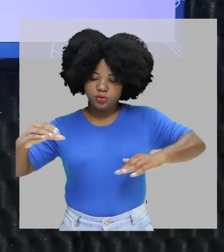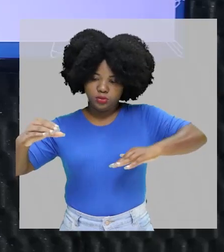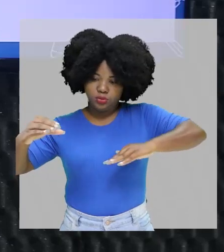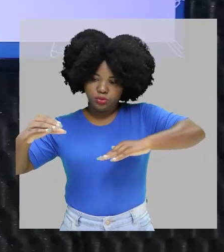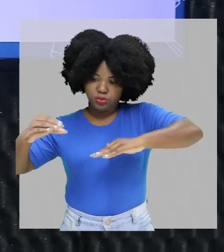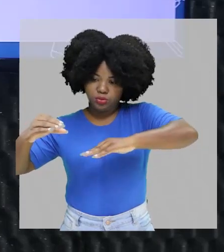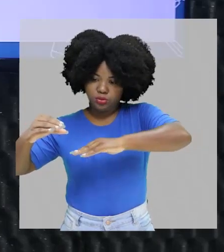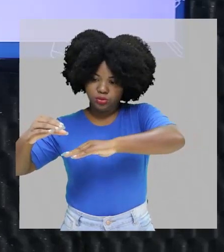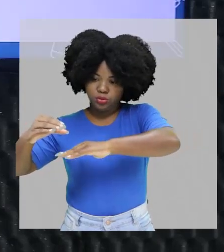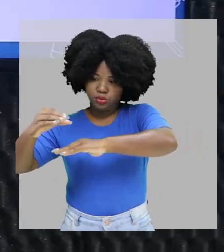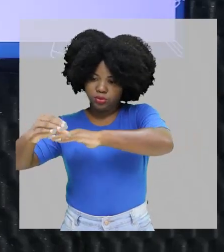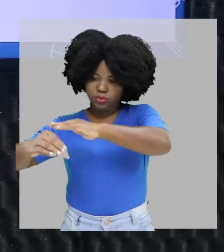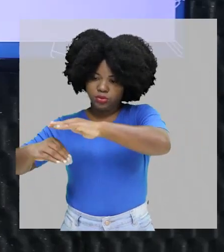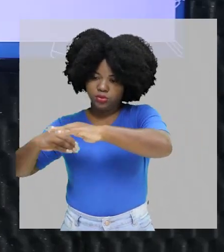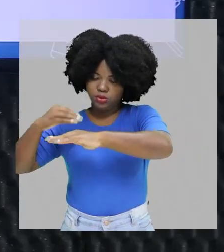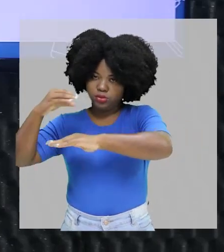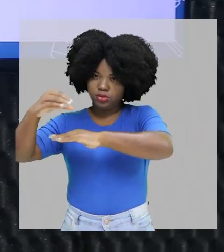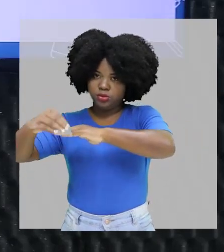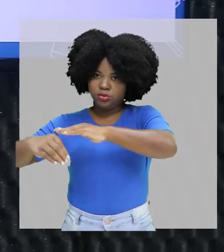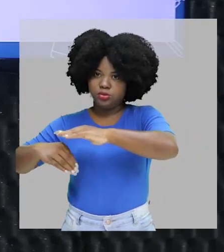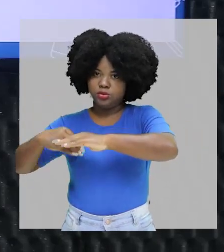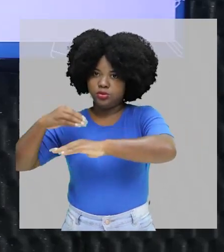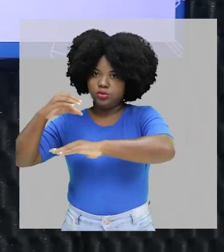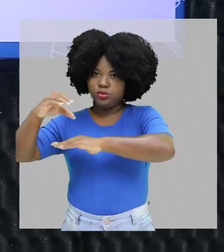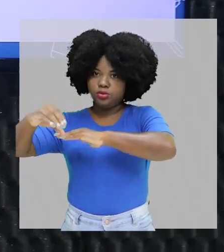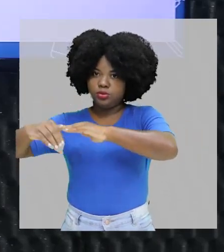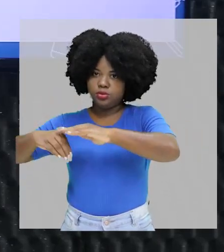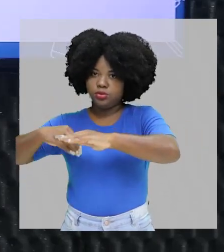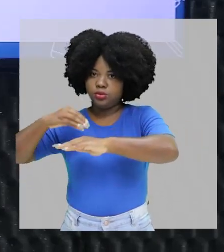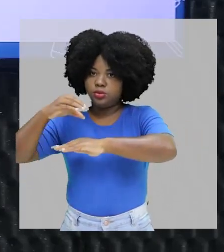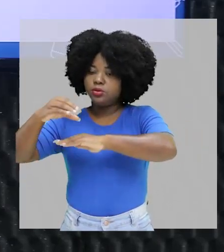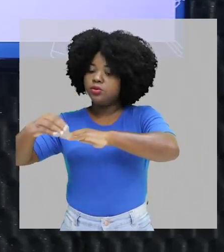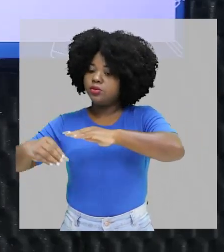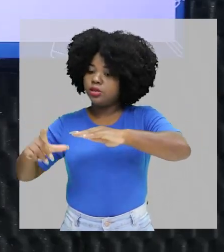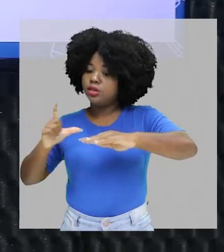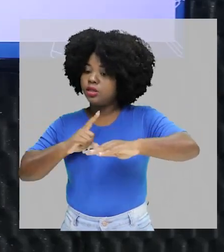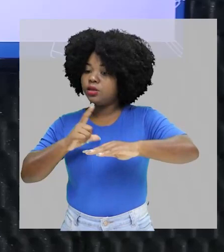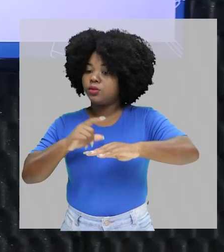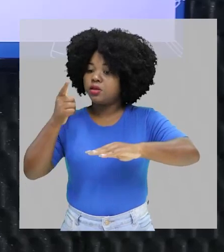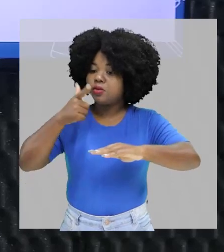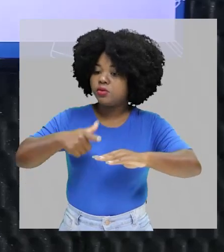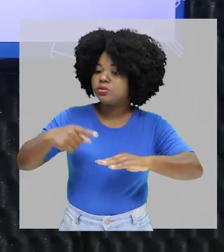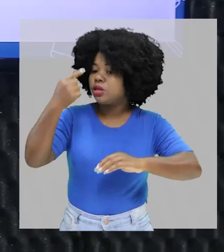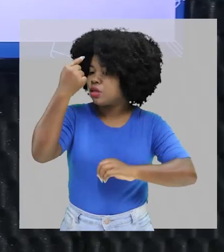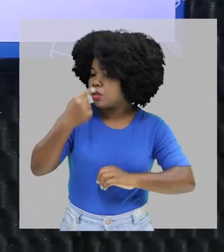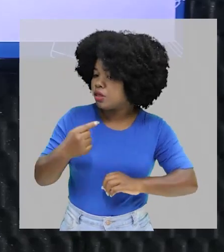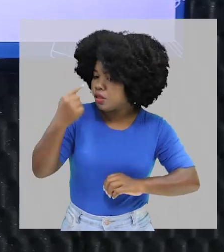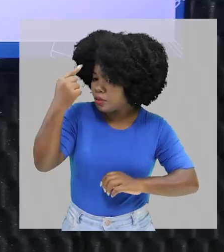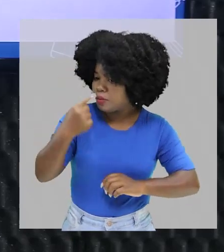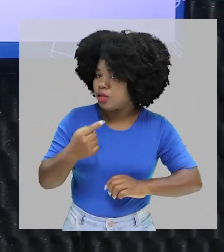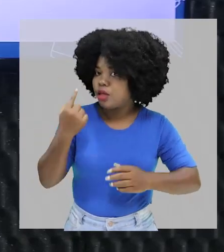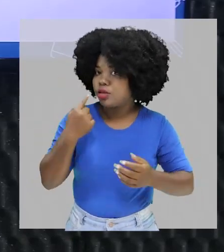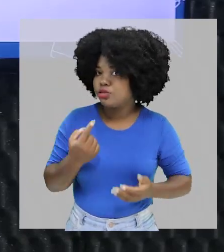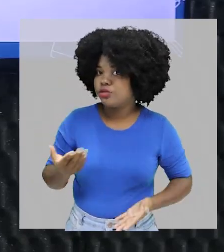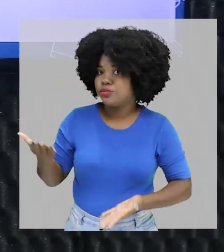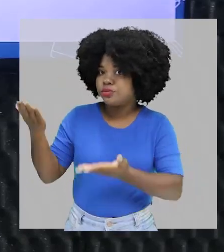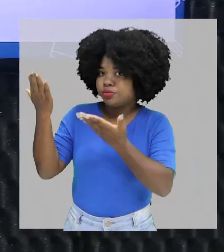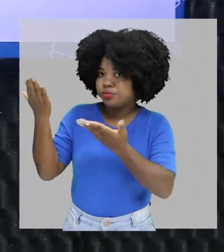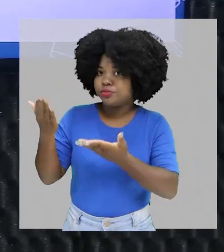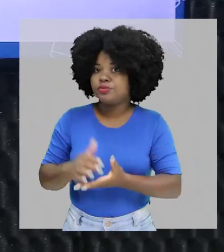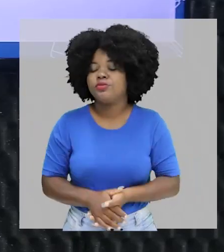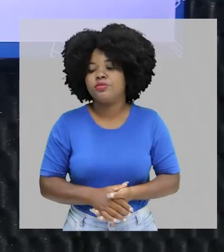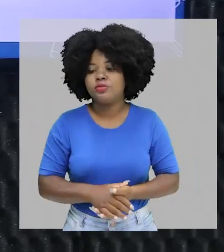são geradas imagens que é possível gerar o diagnóstico do organismo